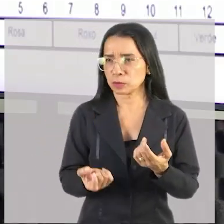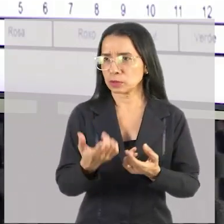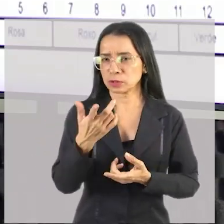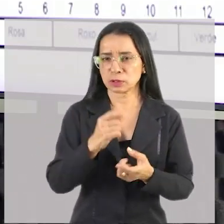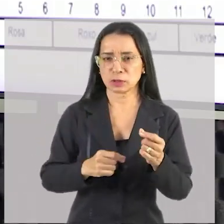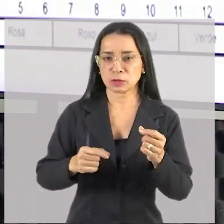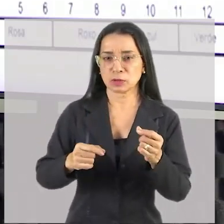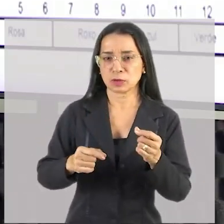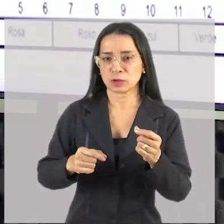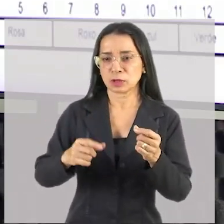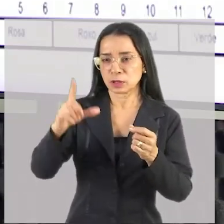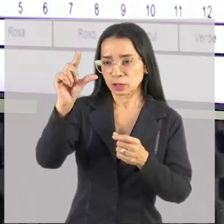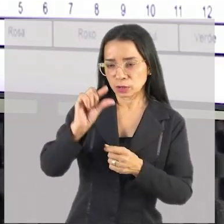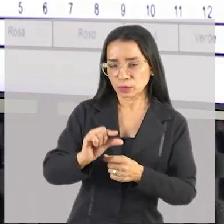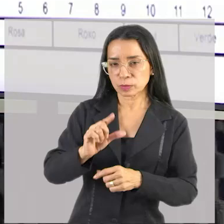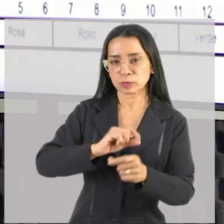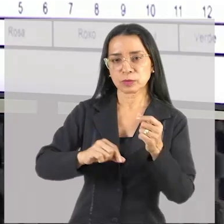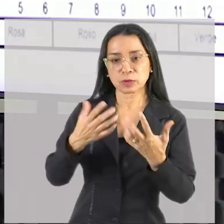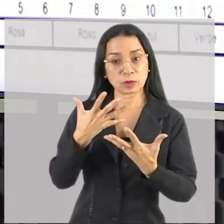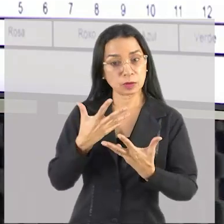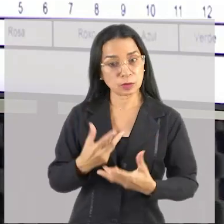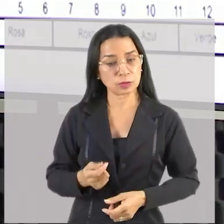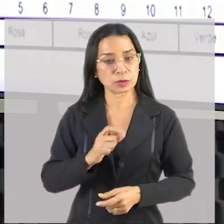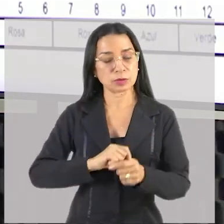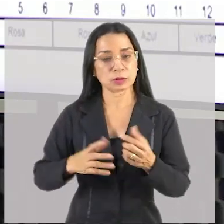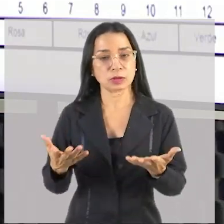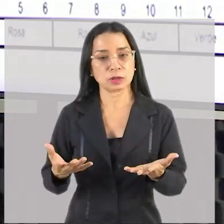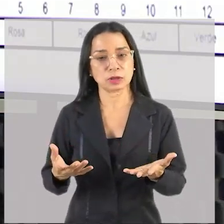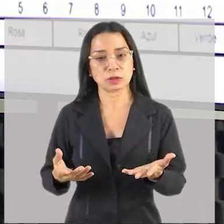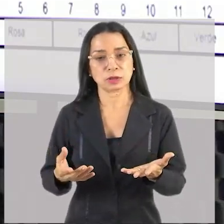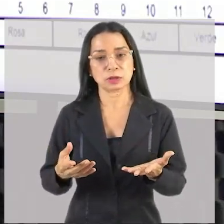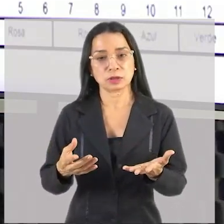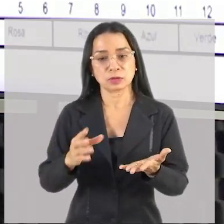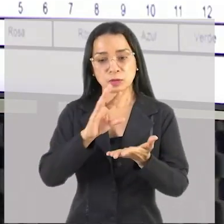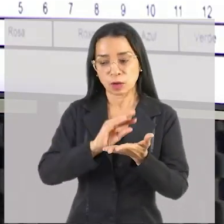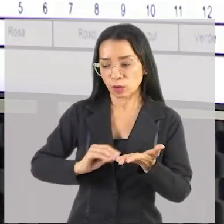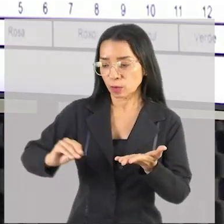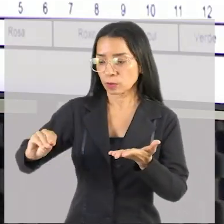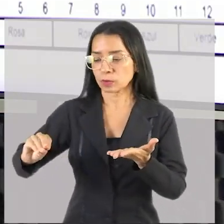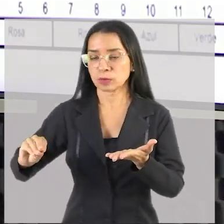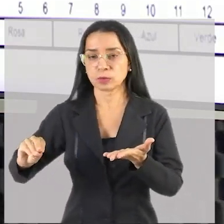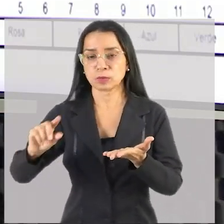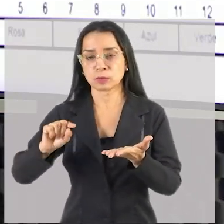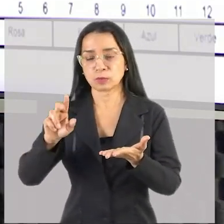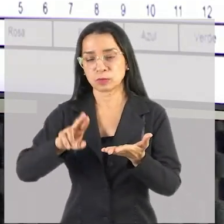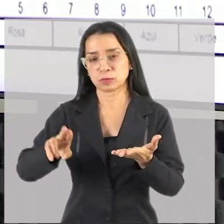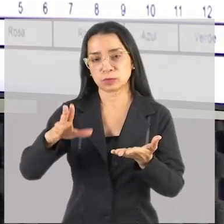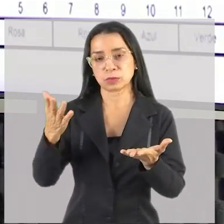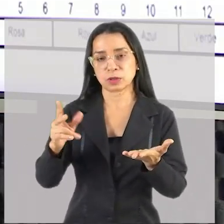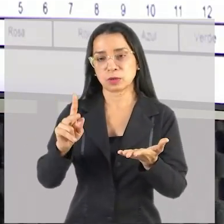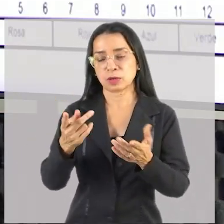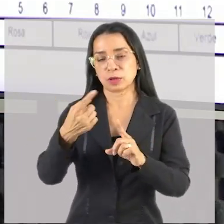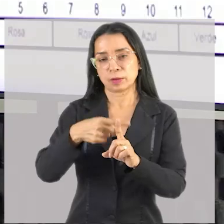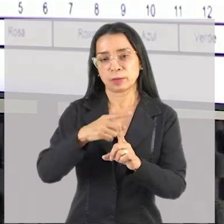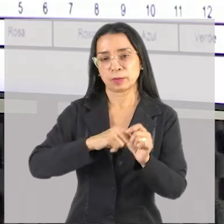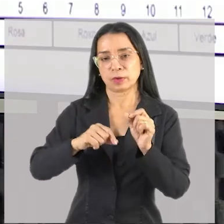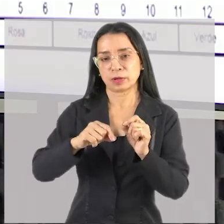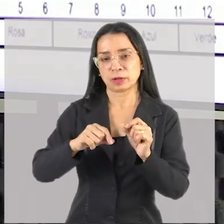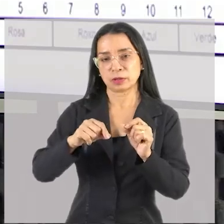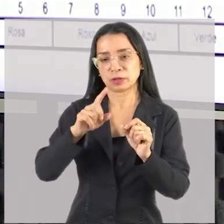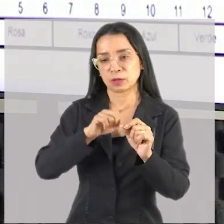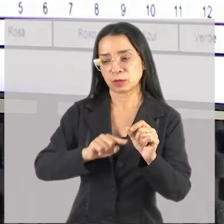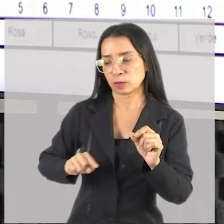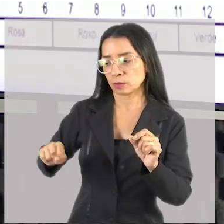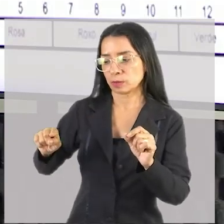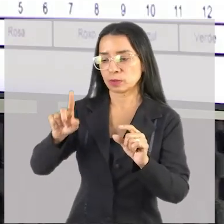de H+, eu não aceito isso aí não. Eu vou colocar o H+ que tu tirou. Aí ele desloca para a direita para produzir